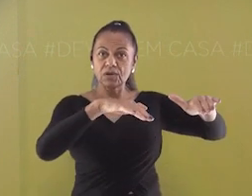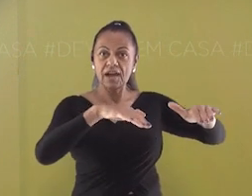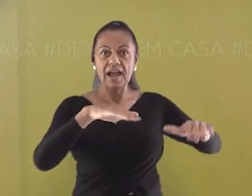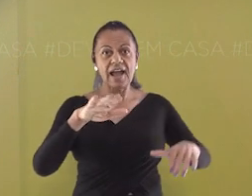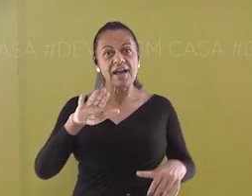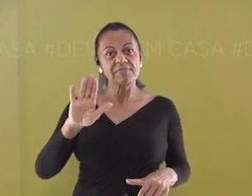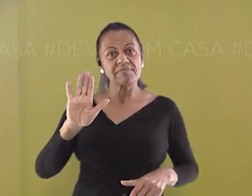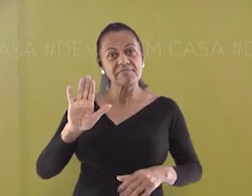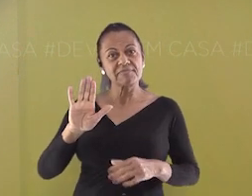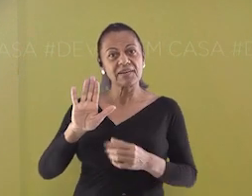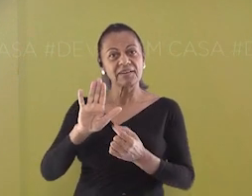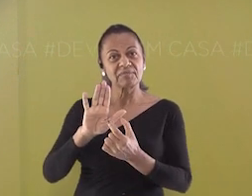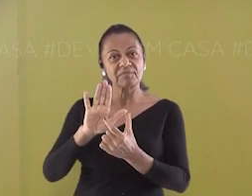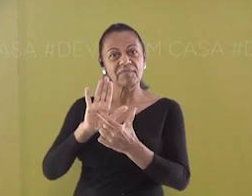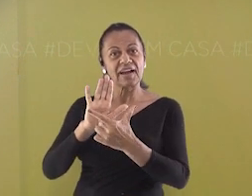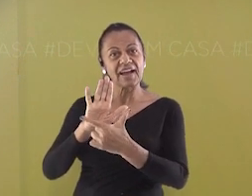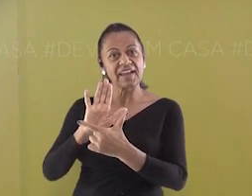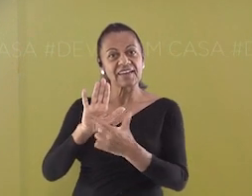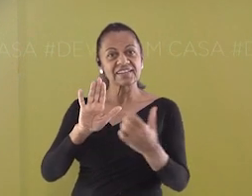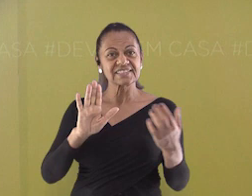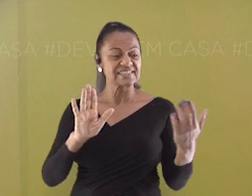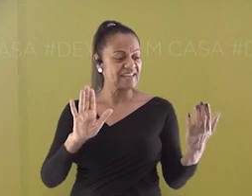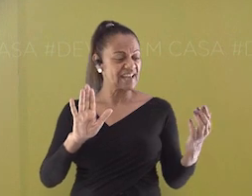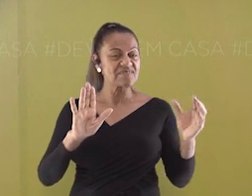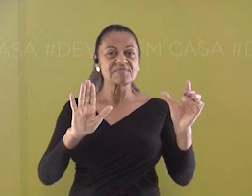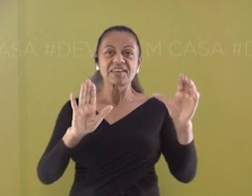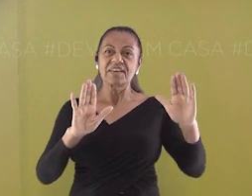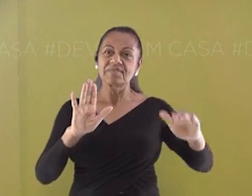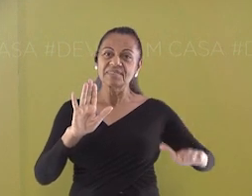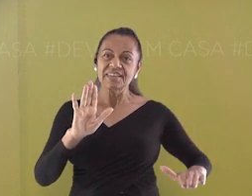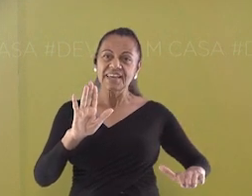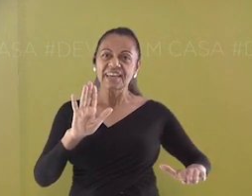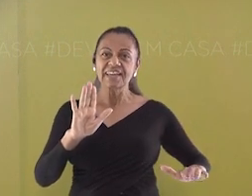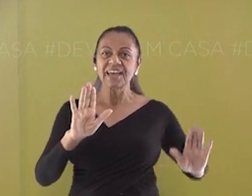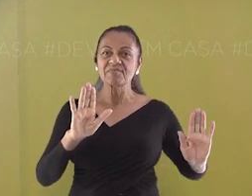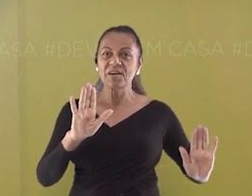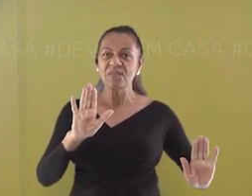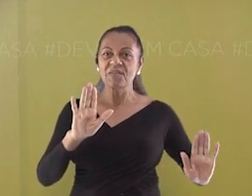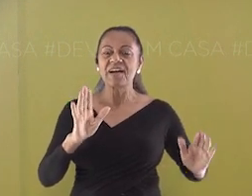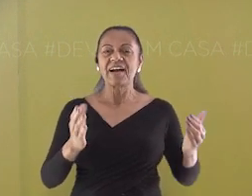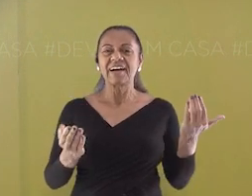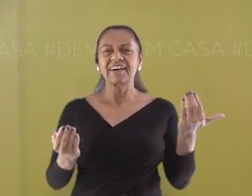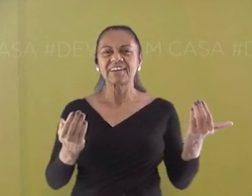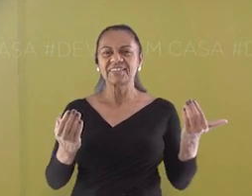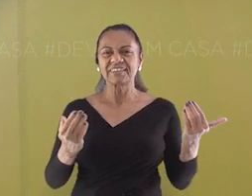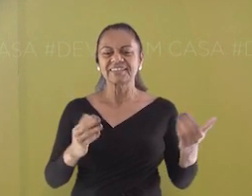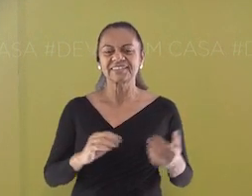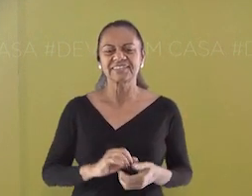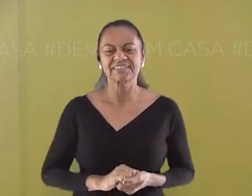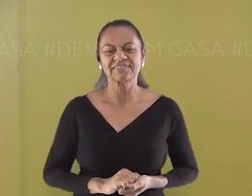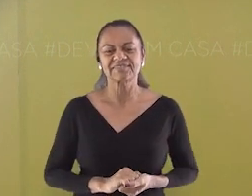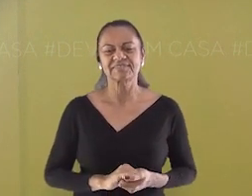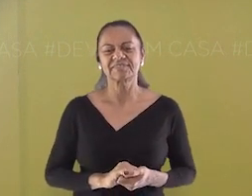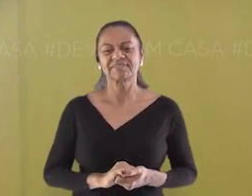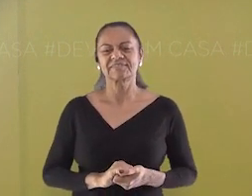E aí você guarda o seu fóssil para quando você tiver adulto, comparar o tamanho da sua mão de adulto e sua mão